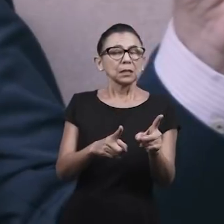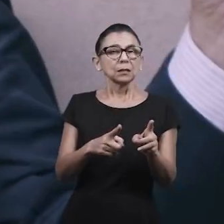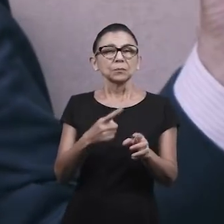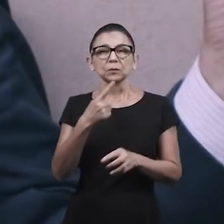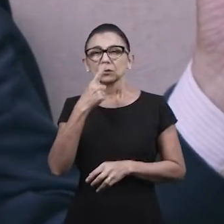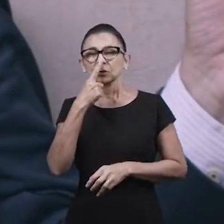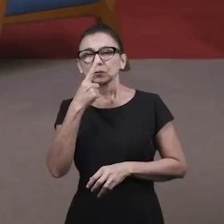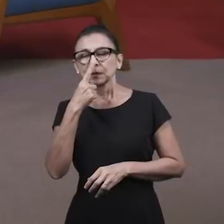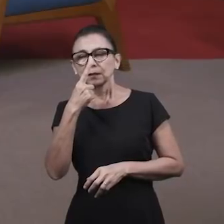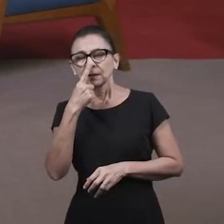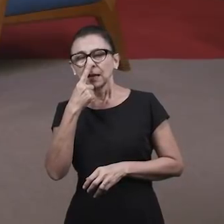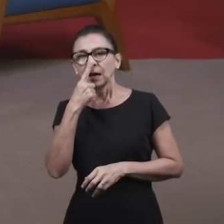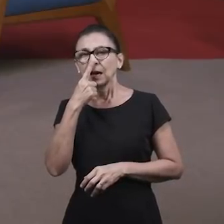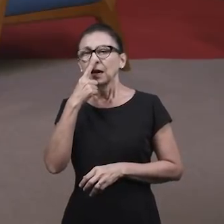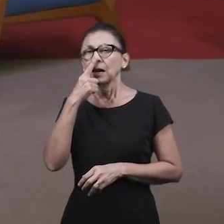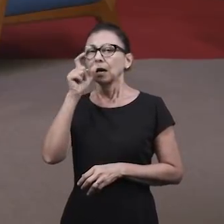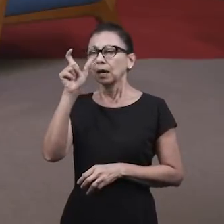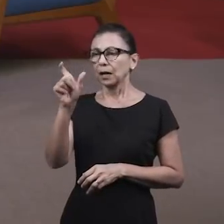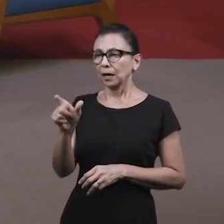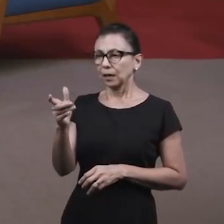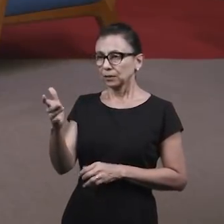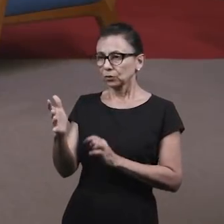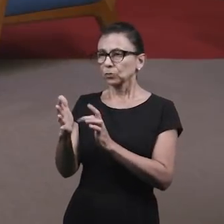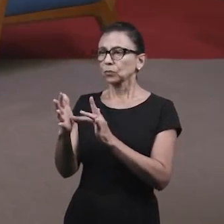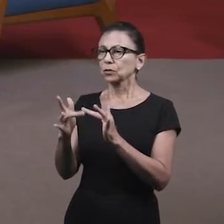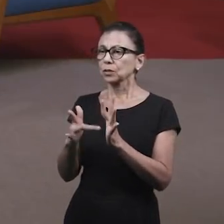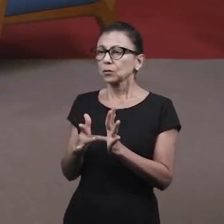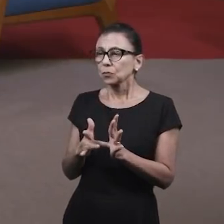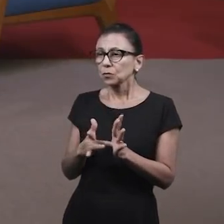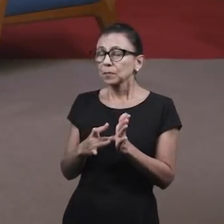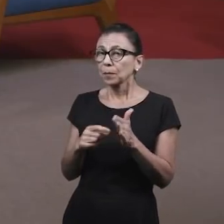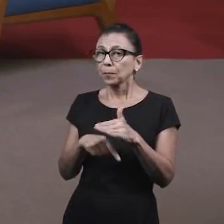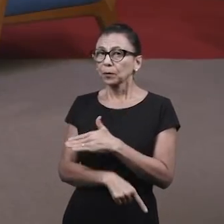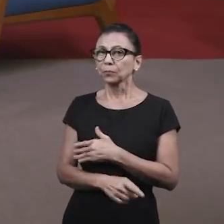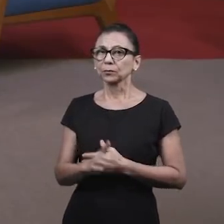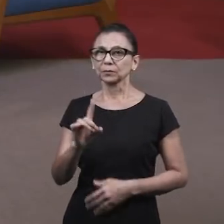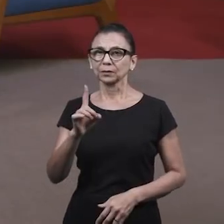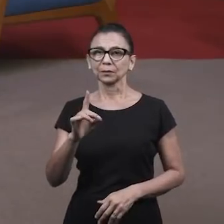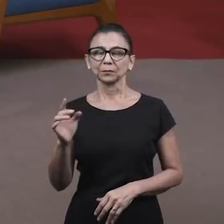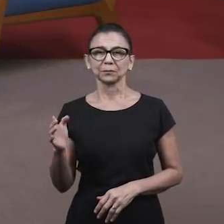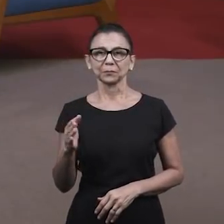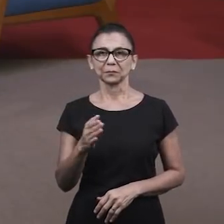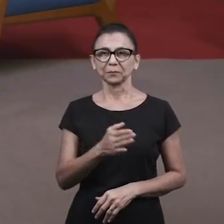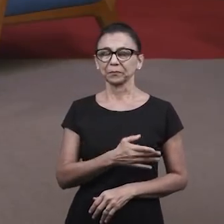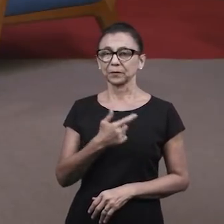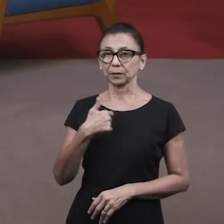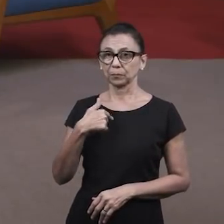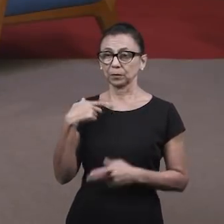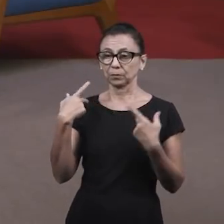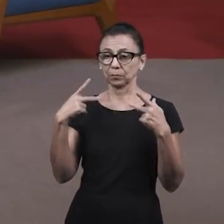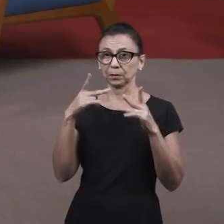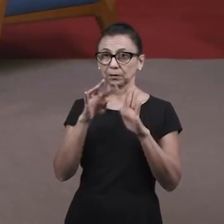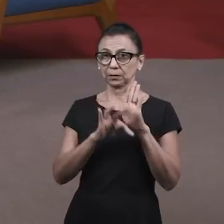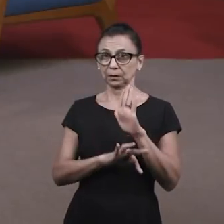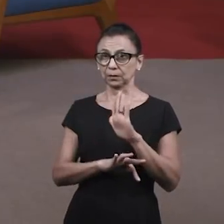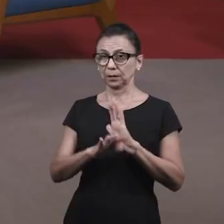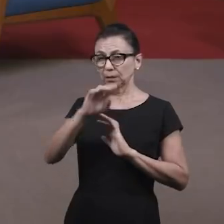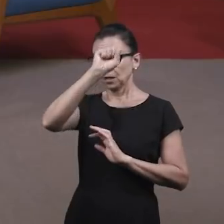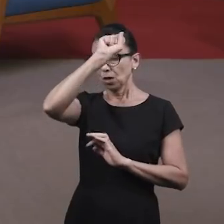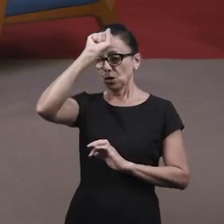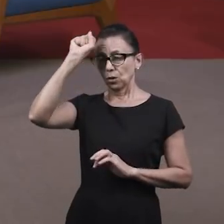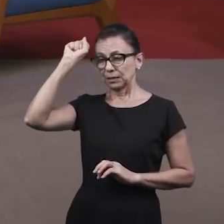como Cristo, o Filho de Deus, o enviado, o Salvador, o Messias. Então,